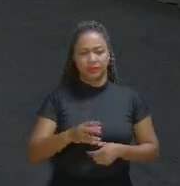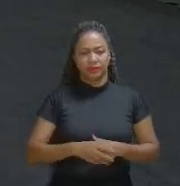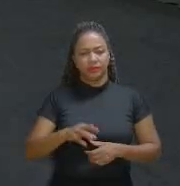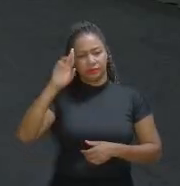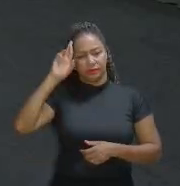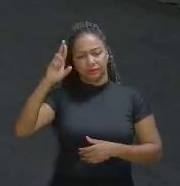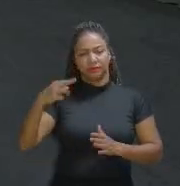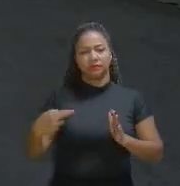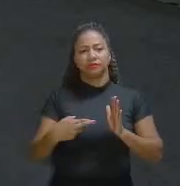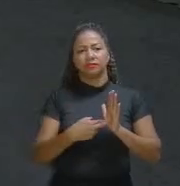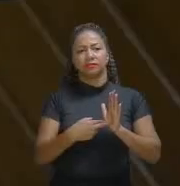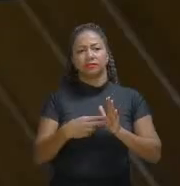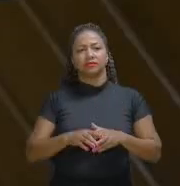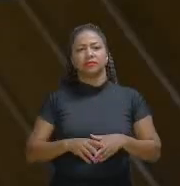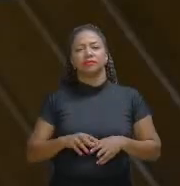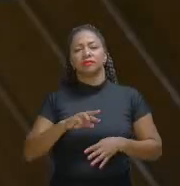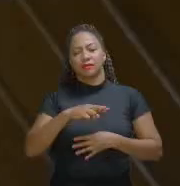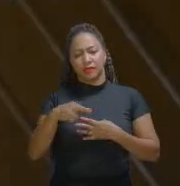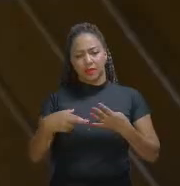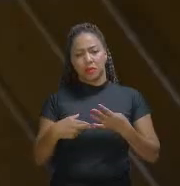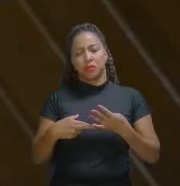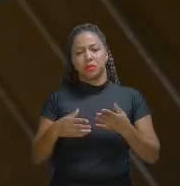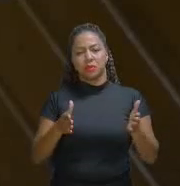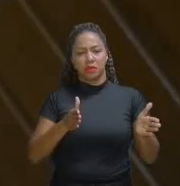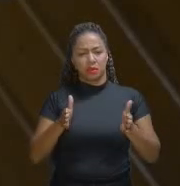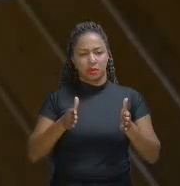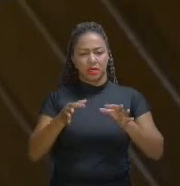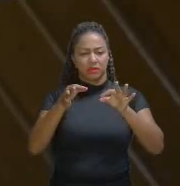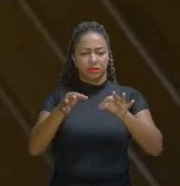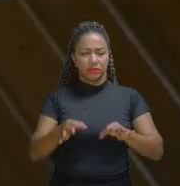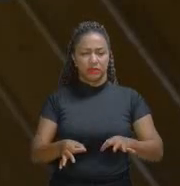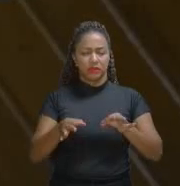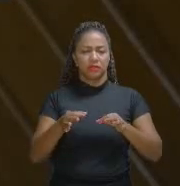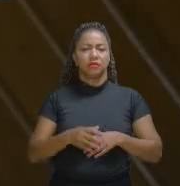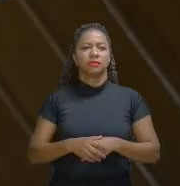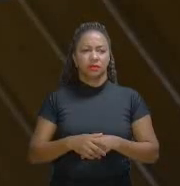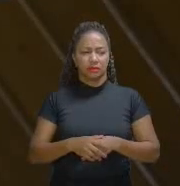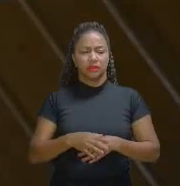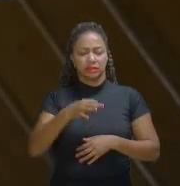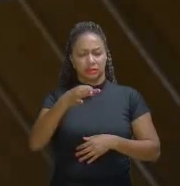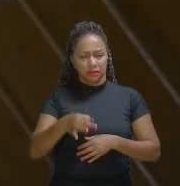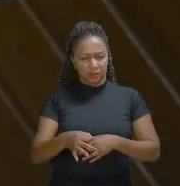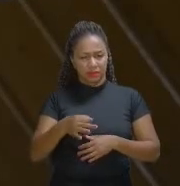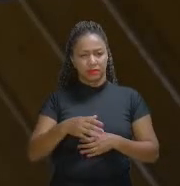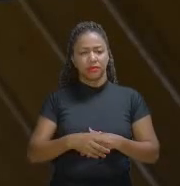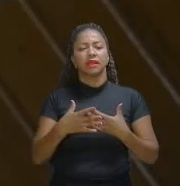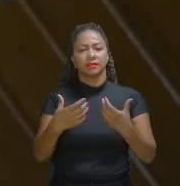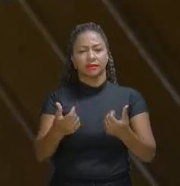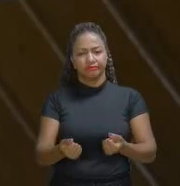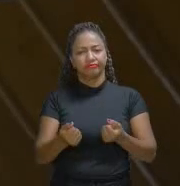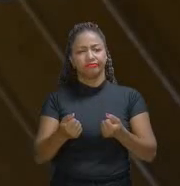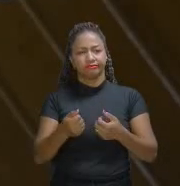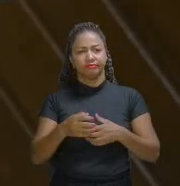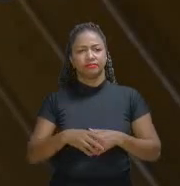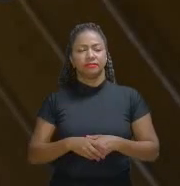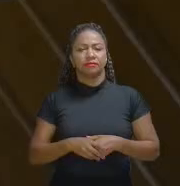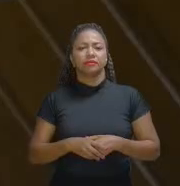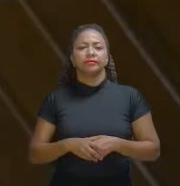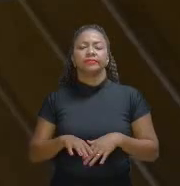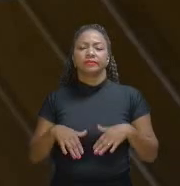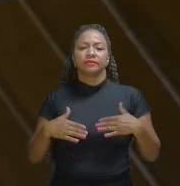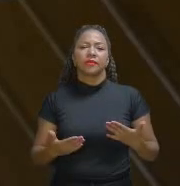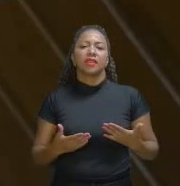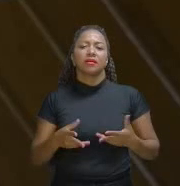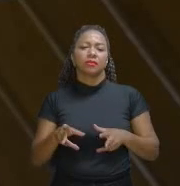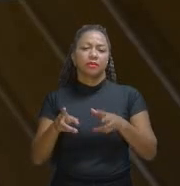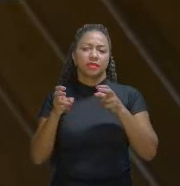senhor plenário. relator. O recurso foi interposto dentro do prazo legal, por parte legítima, é cabível na espécie. Então, eu